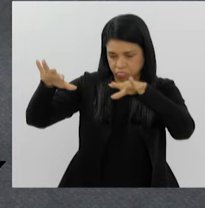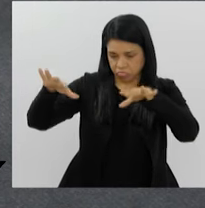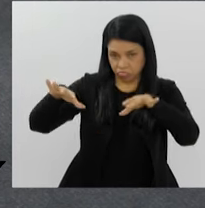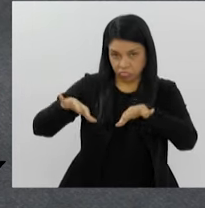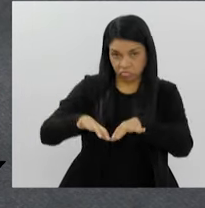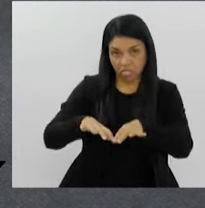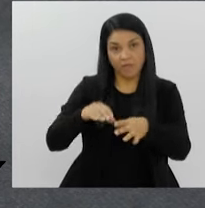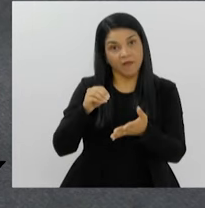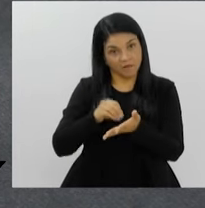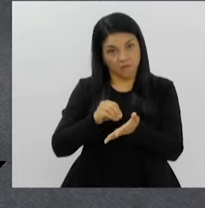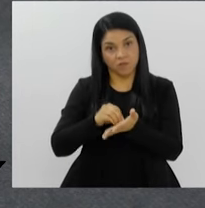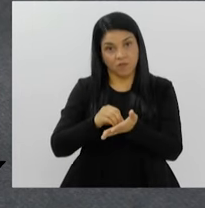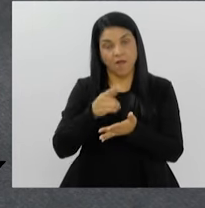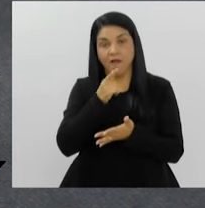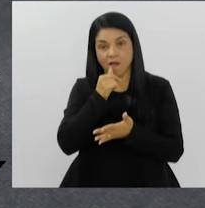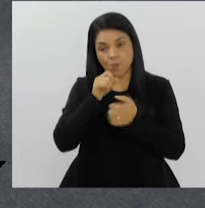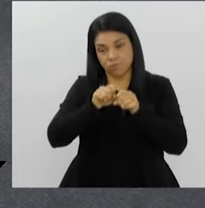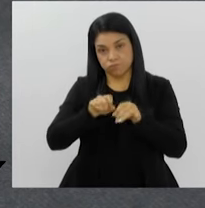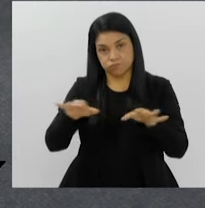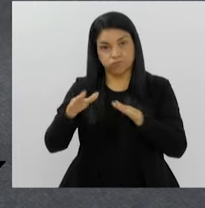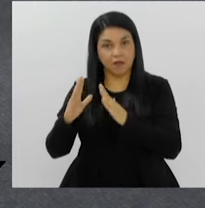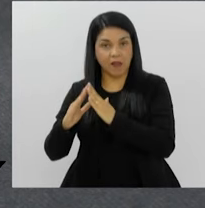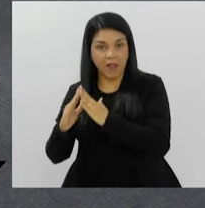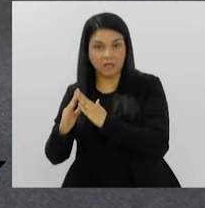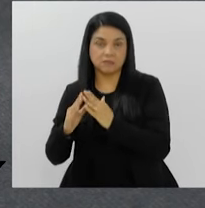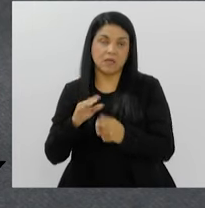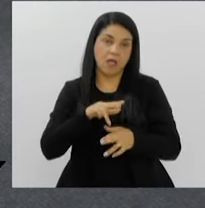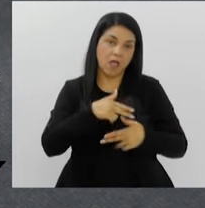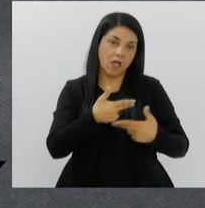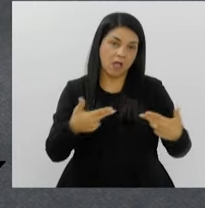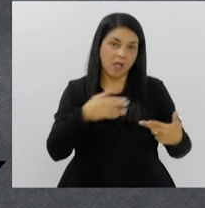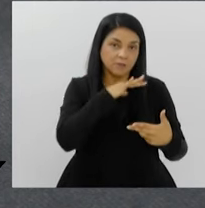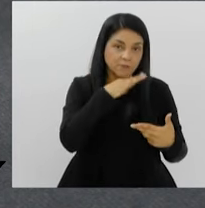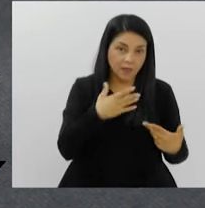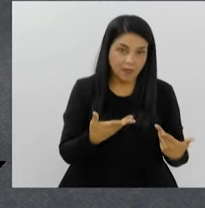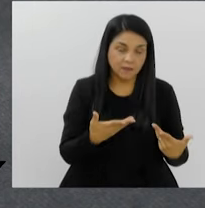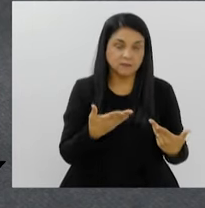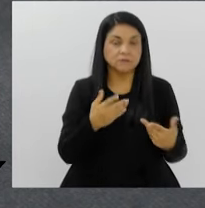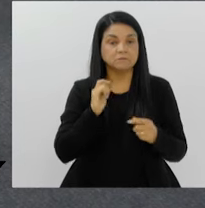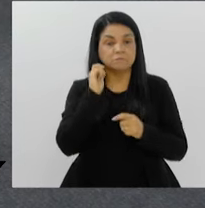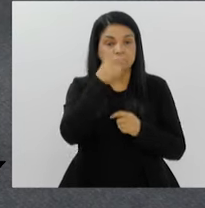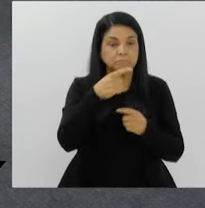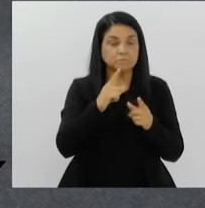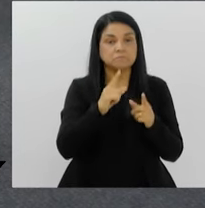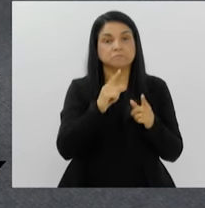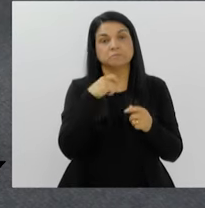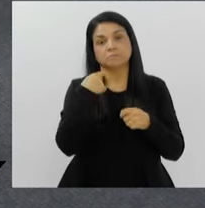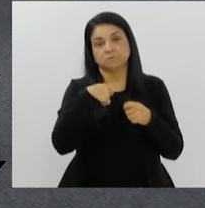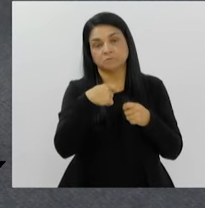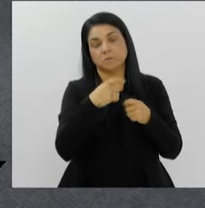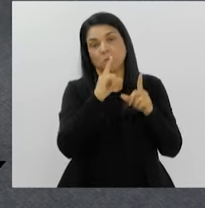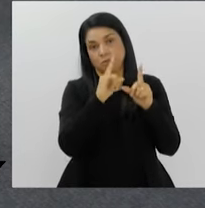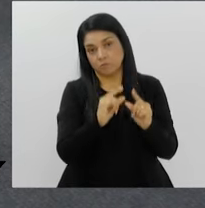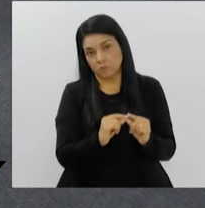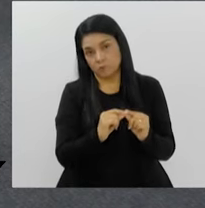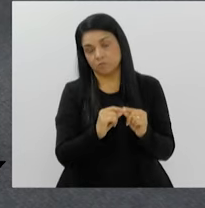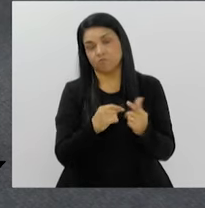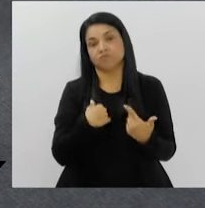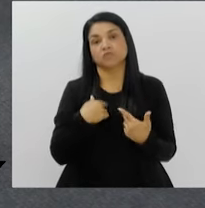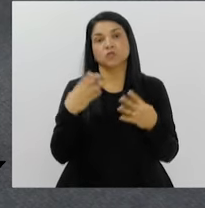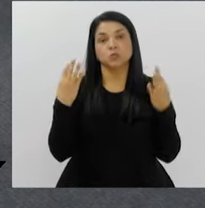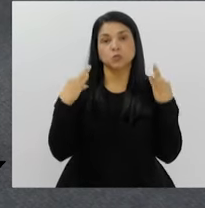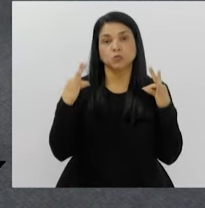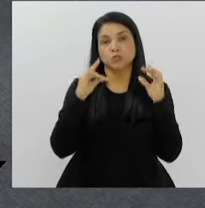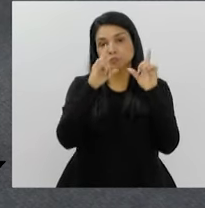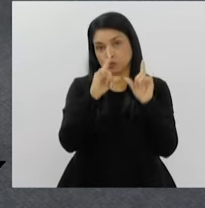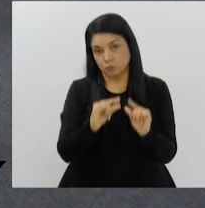para as pessoas, para os animais, vai ter menos pesca, vai ter menos turismo, vai ter menos lazer. Então,